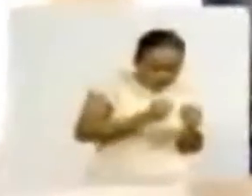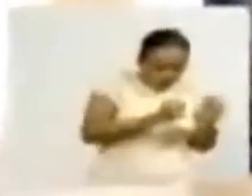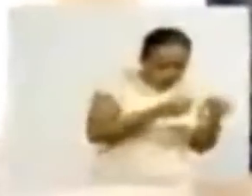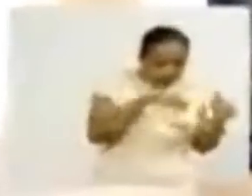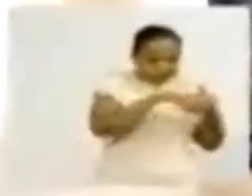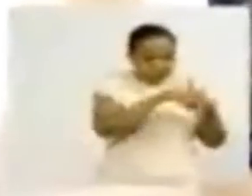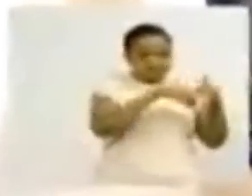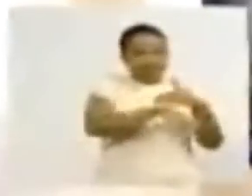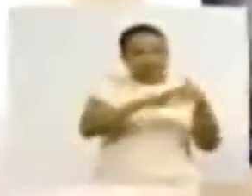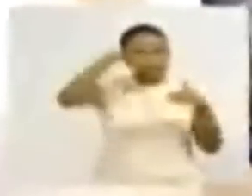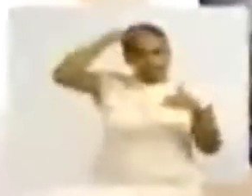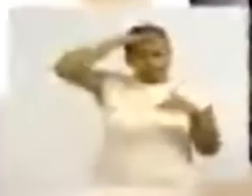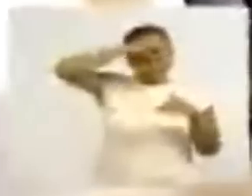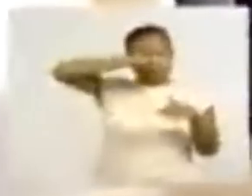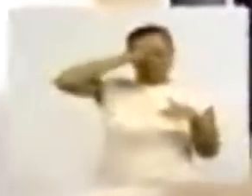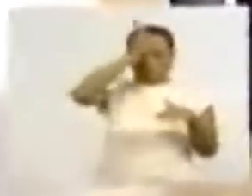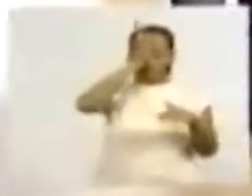Descobrindo o mundo, né?